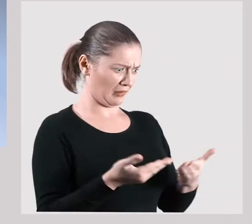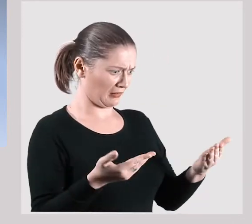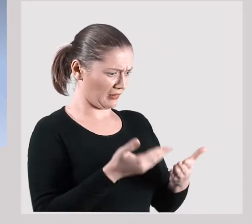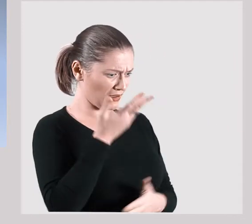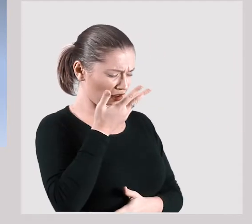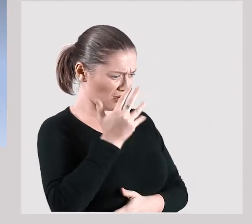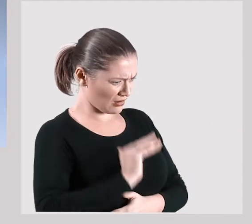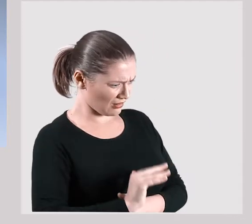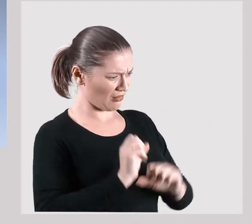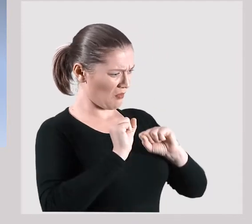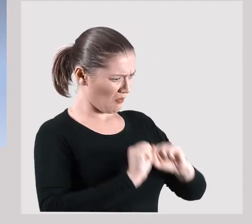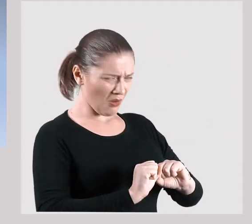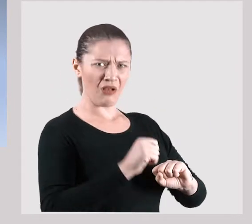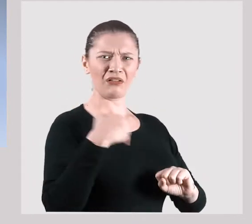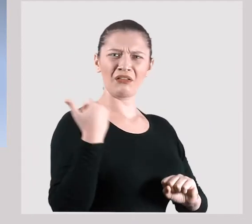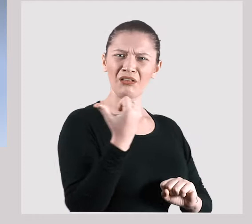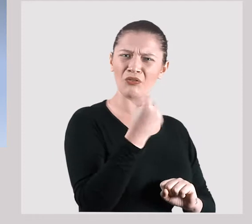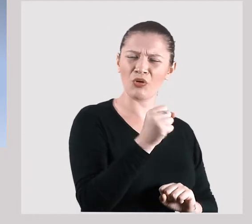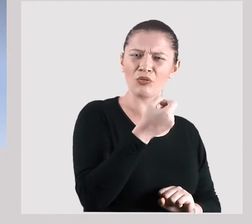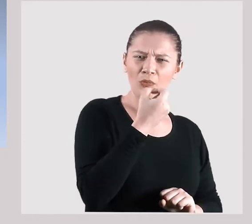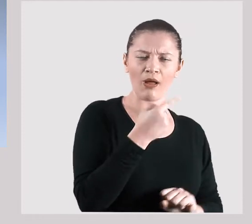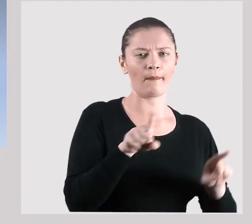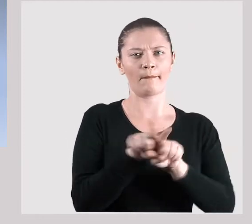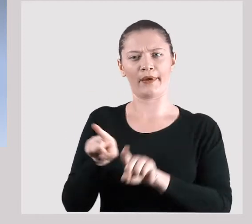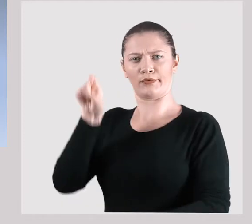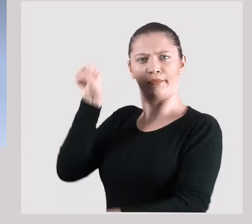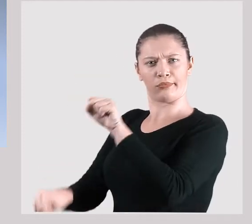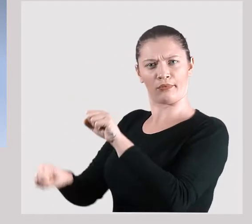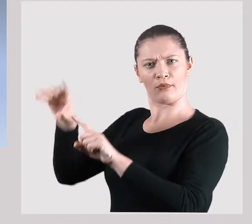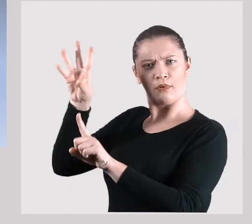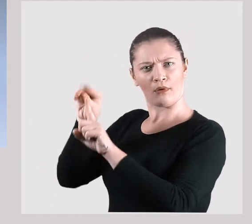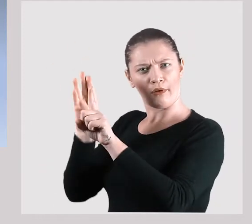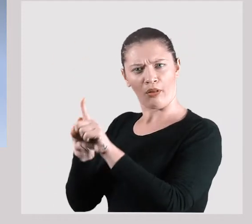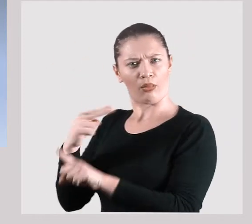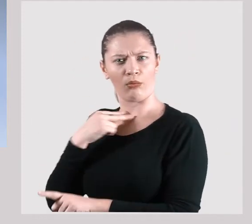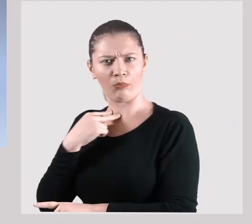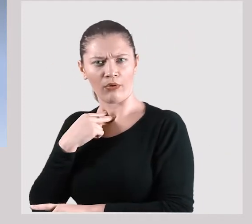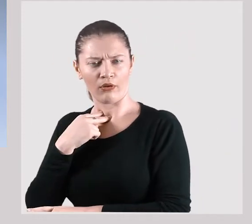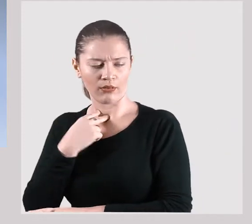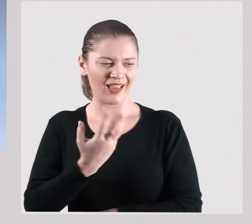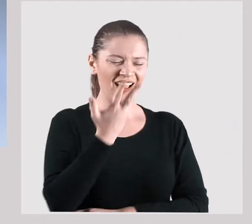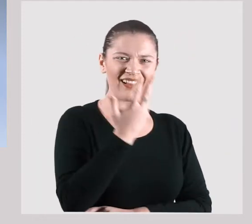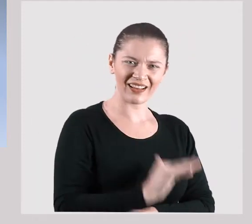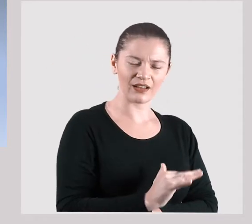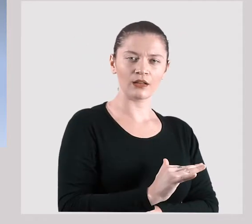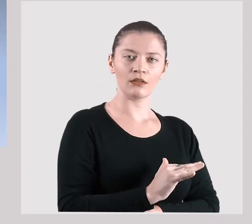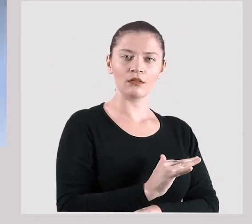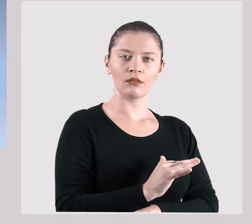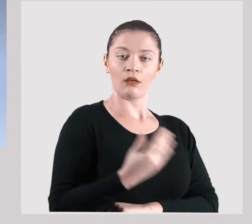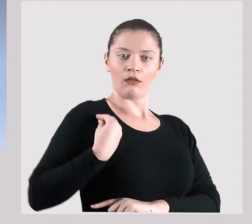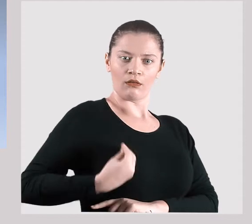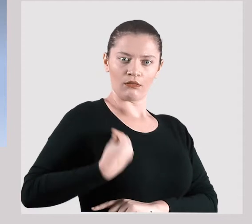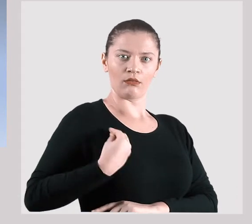o agressor sexual não pode, porque tem a dignidade humana dele. A criança está se castrando depois de muito tempo usando o Lupron. O menino